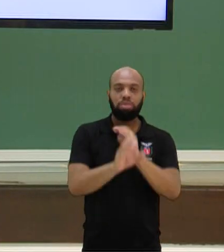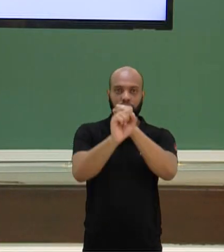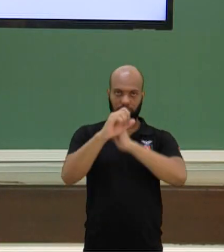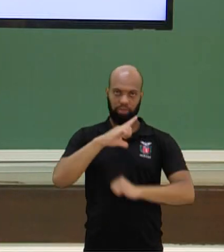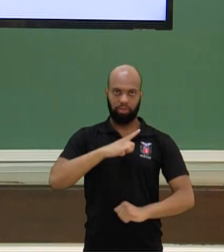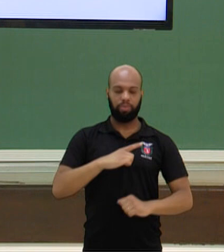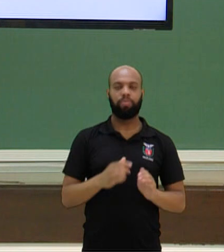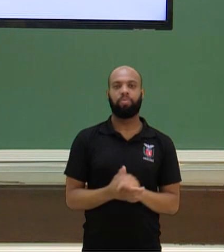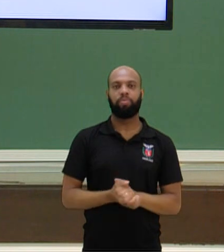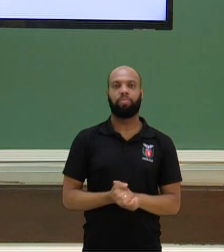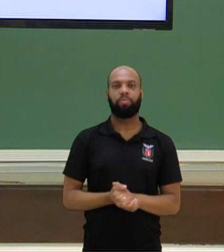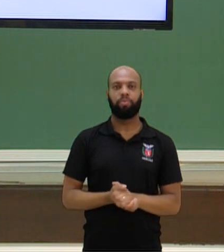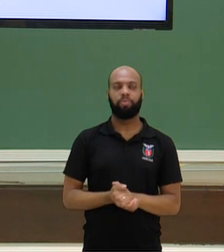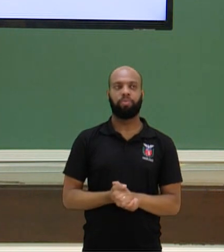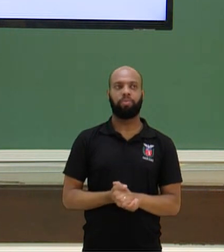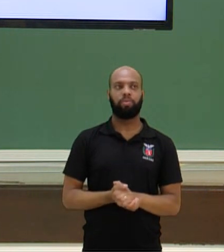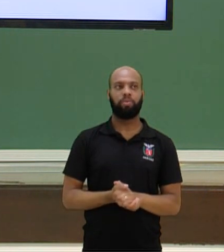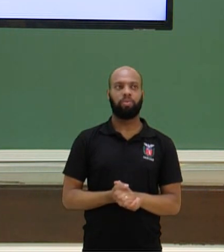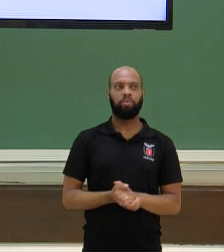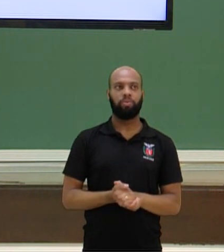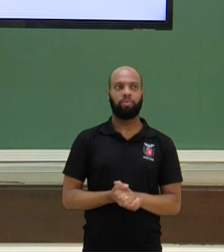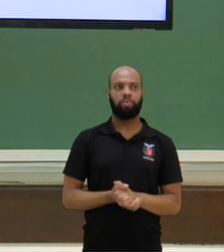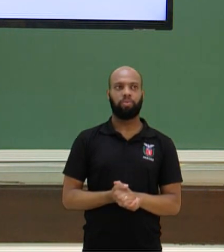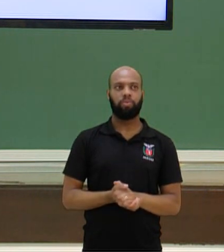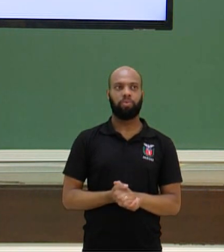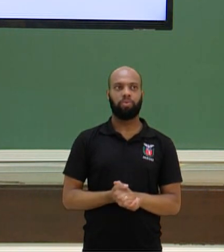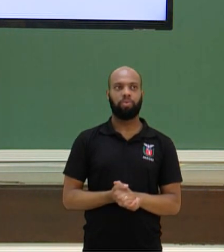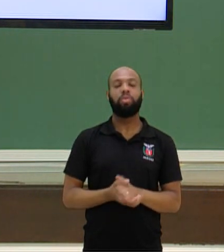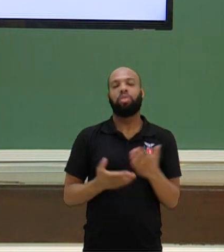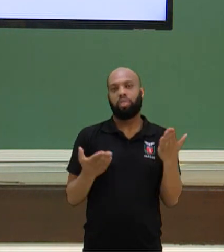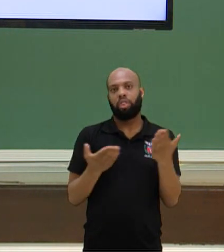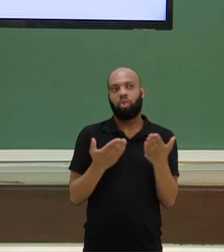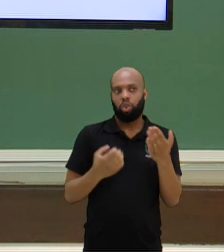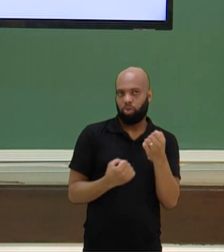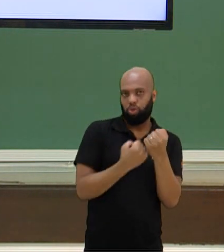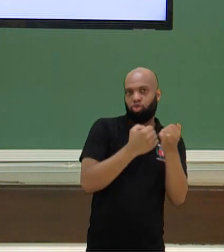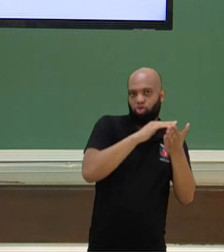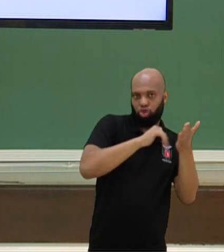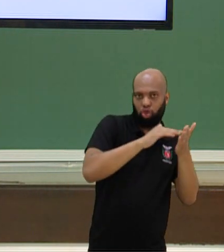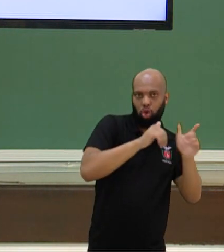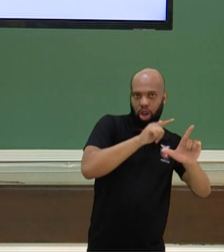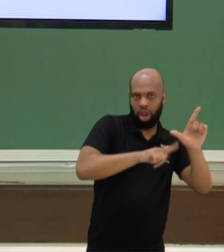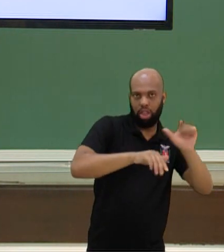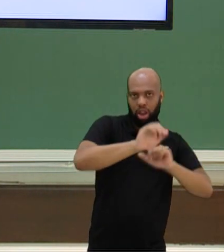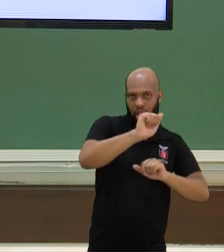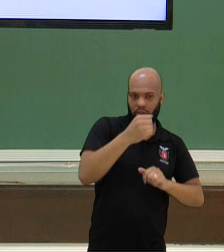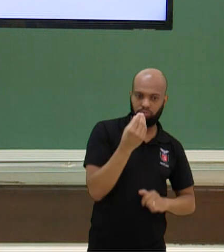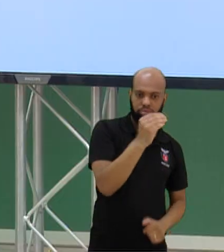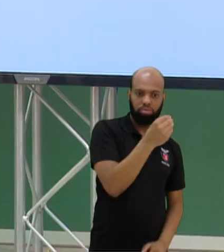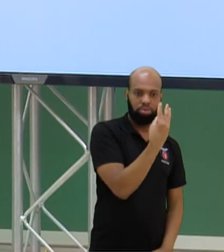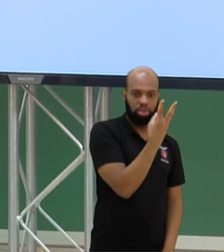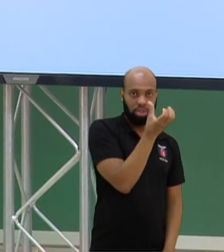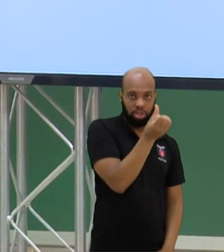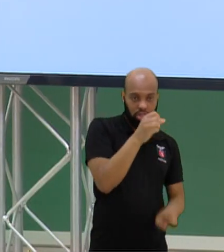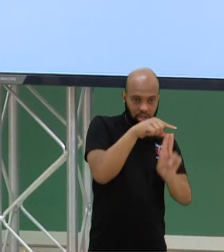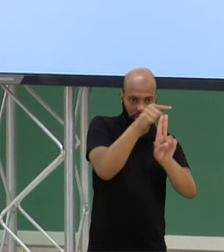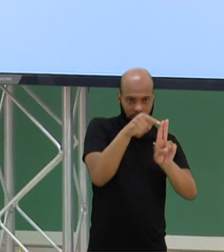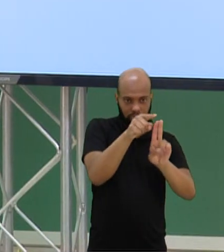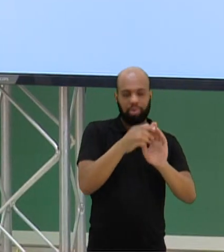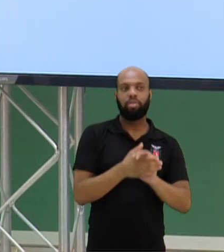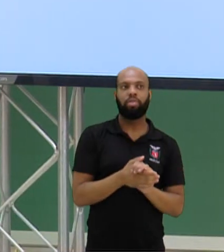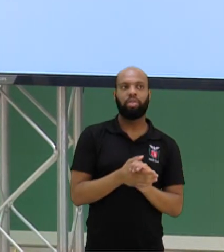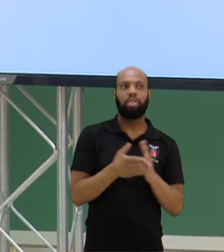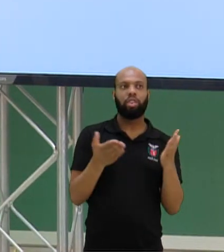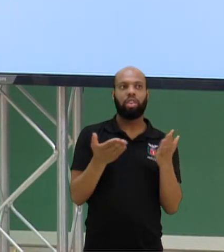certo? Aqui, ó, a gente substituiu, que a área vale 36 pi. Então, agora a